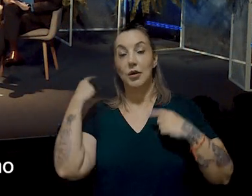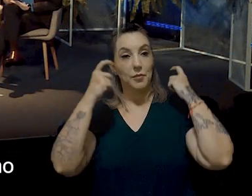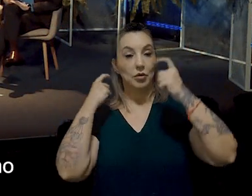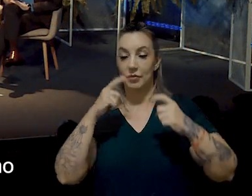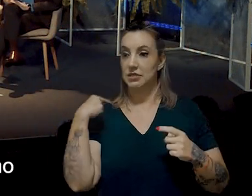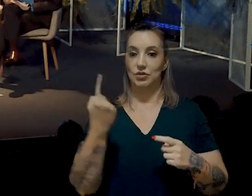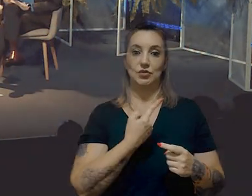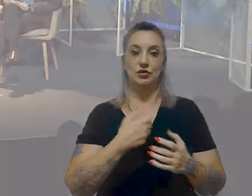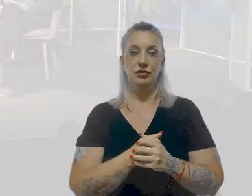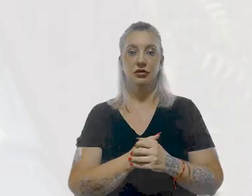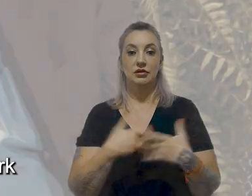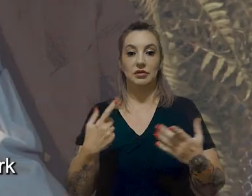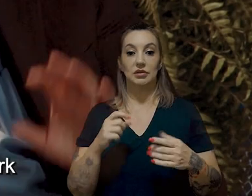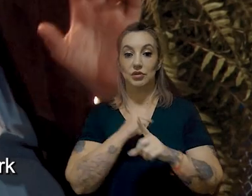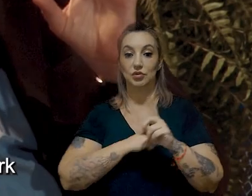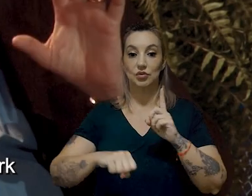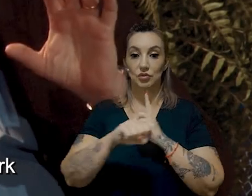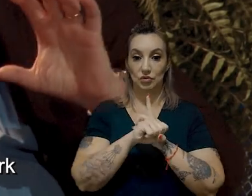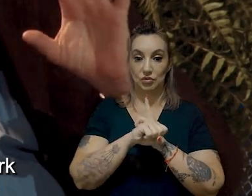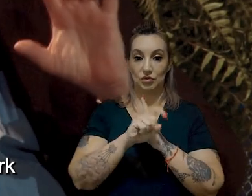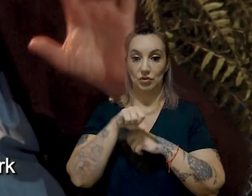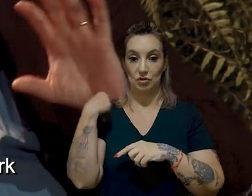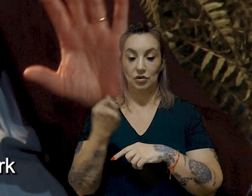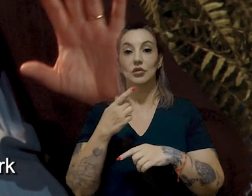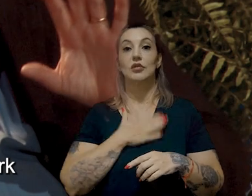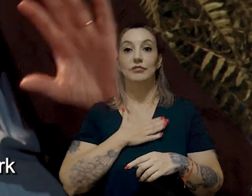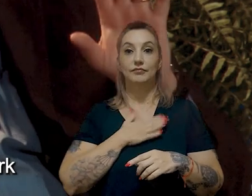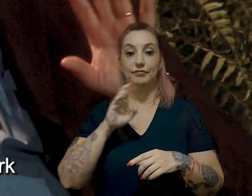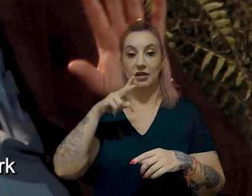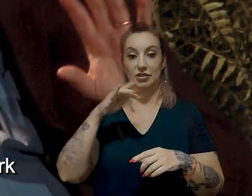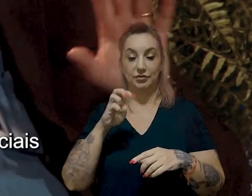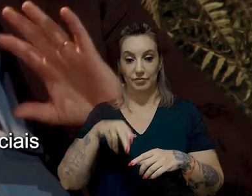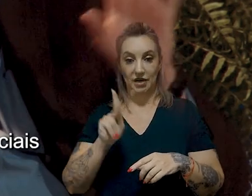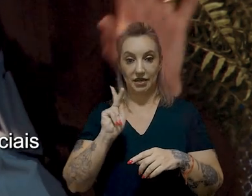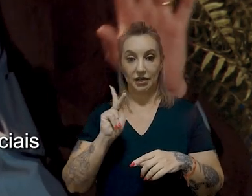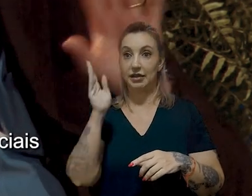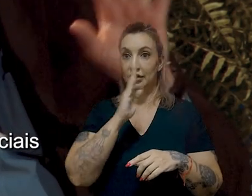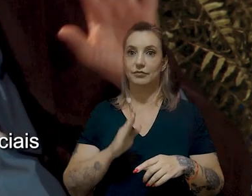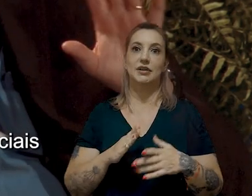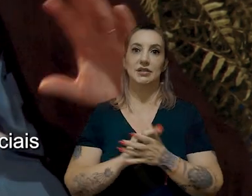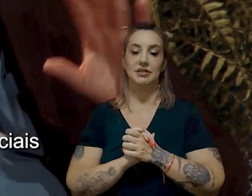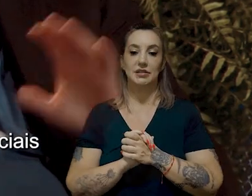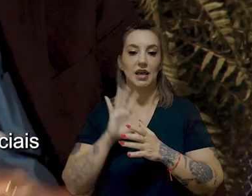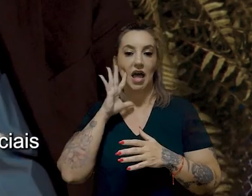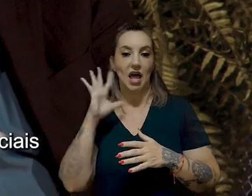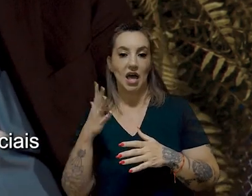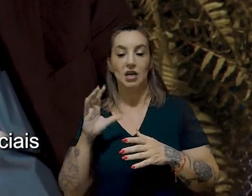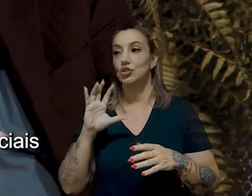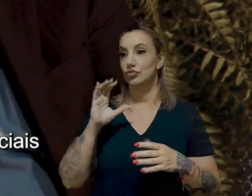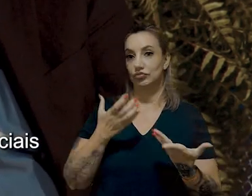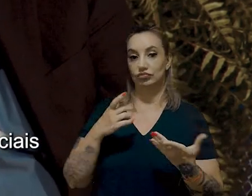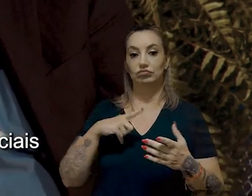das coas que nos tira o sono e e e na parte social aqui diria que nós somos um benchmark no Brasil de longe assim em ações